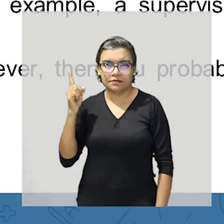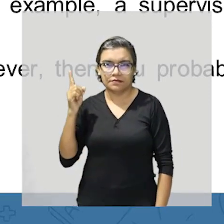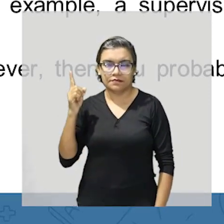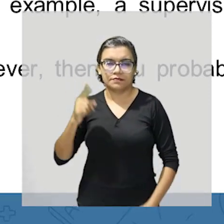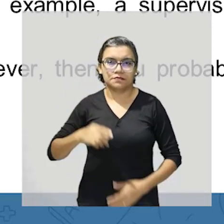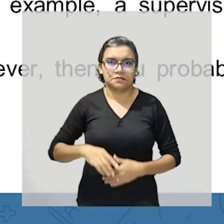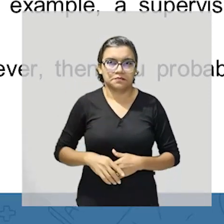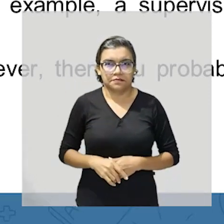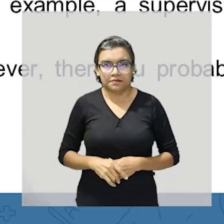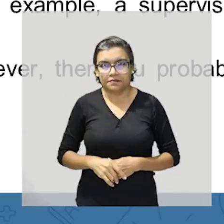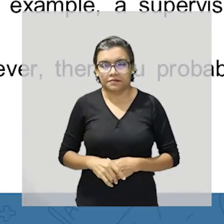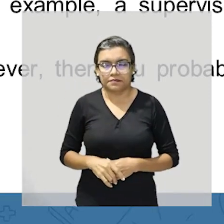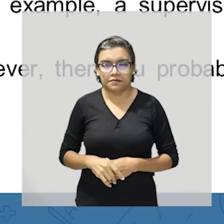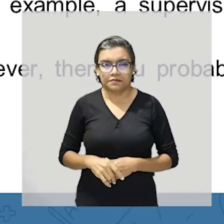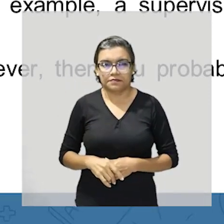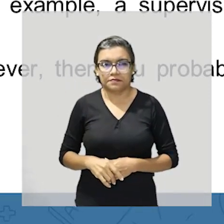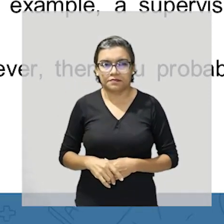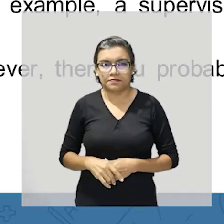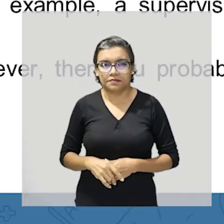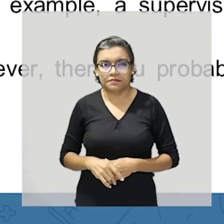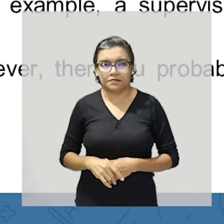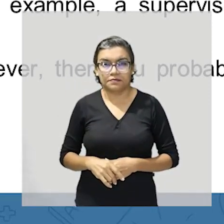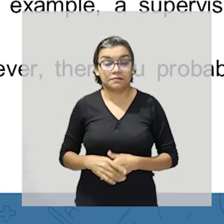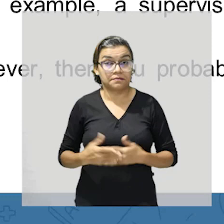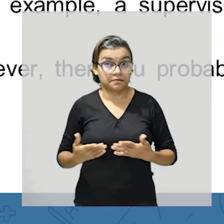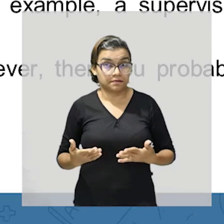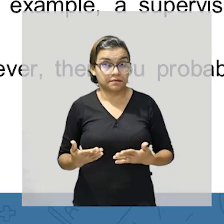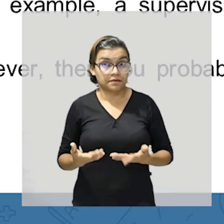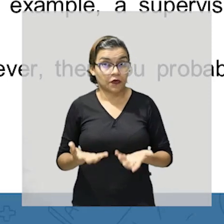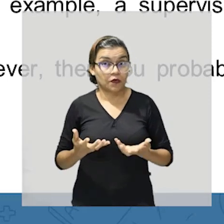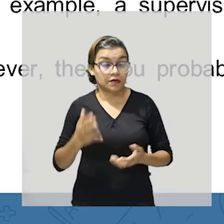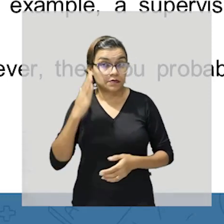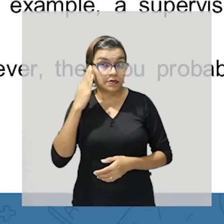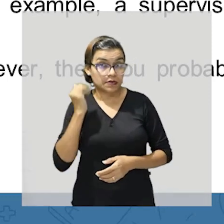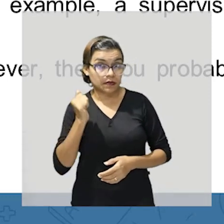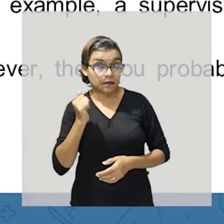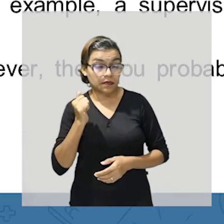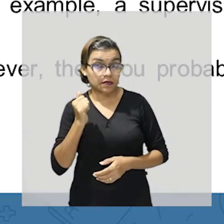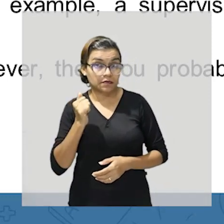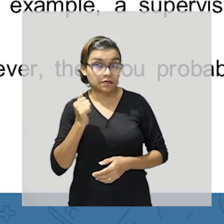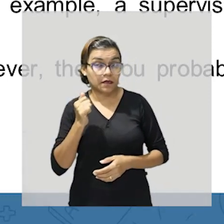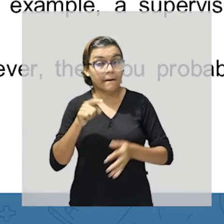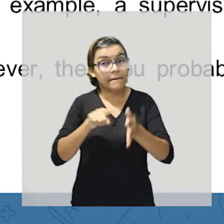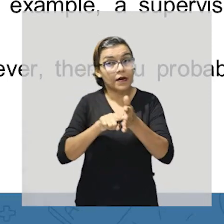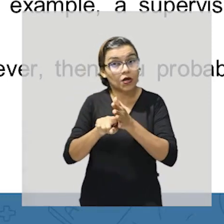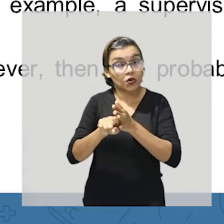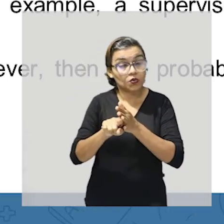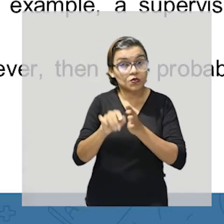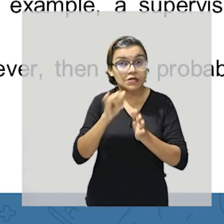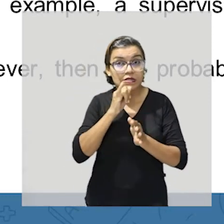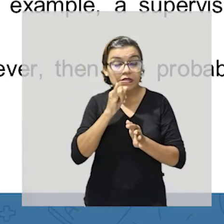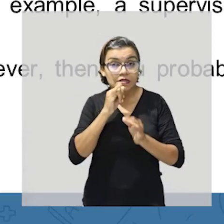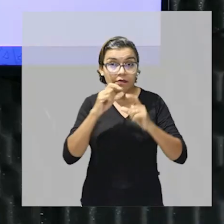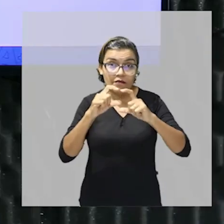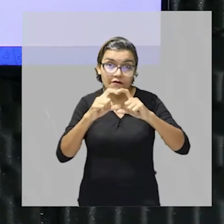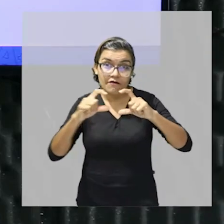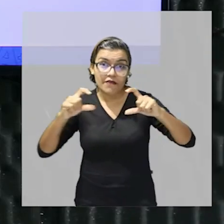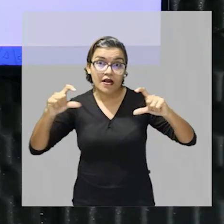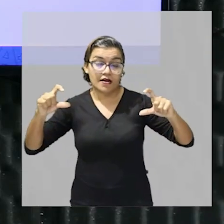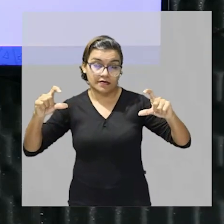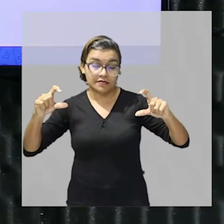words in it is. Ou seja, eu quero saber qual é a sentença que traz